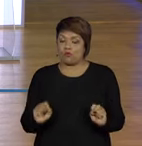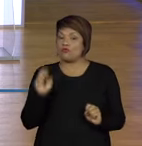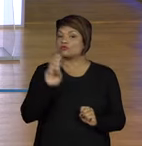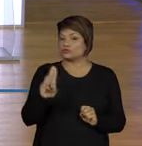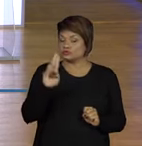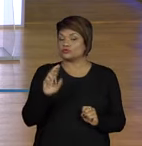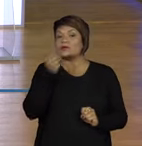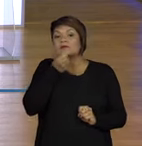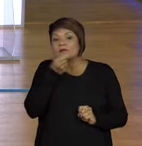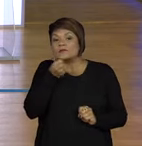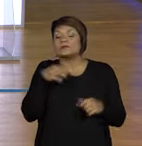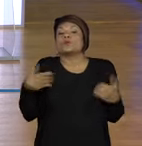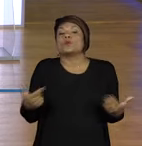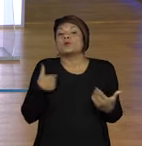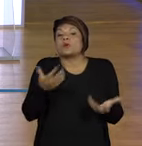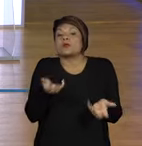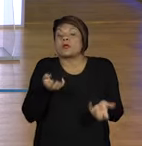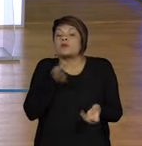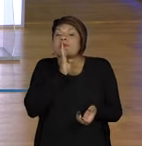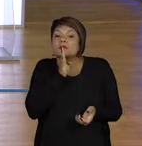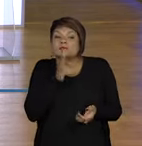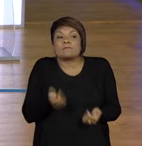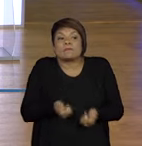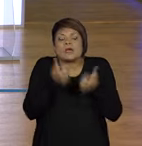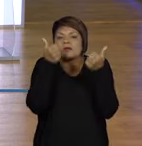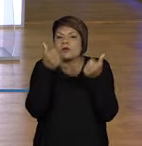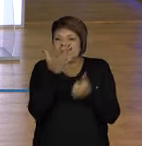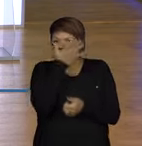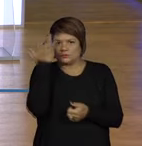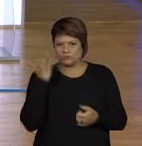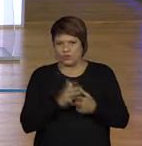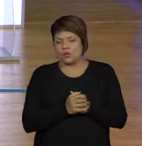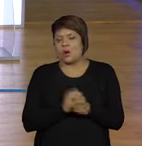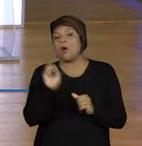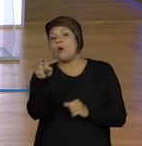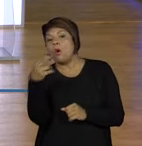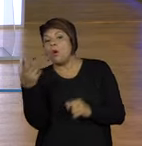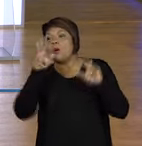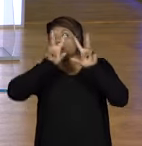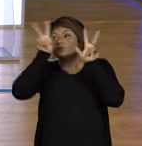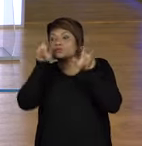gente quiser conhecer melhor uma pessoa,